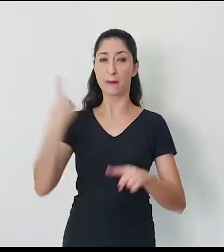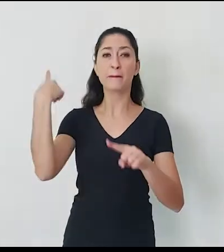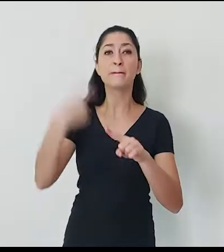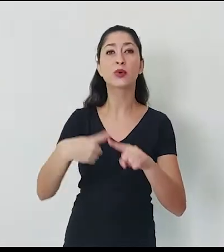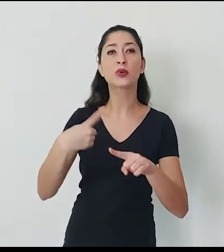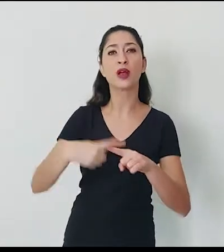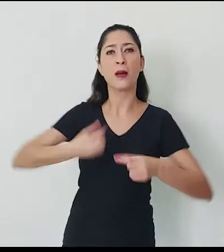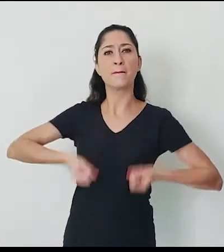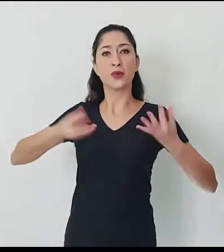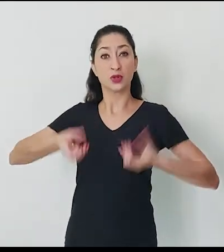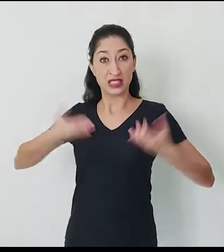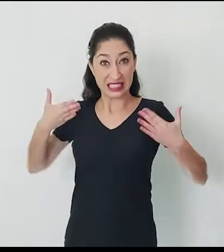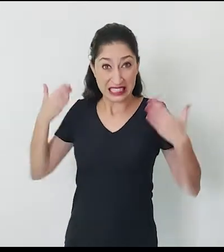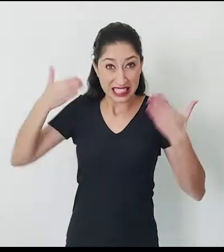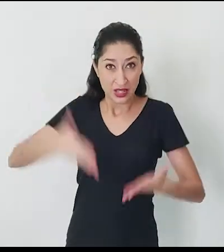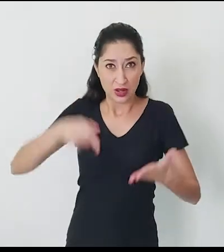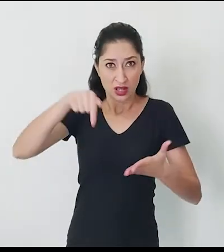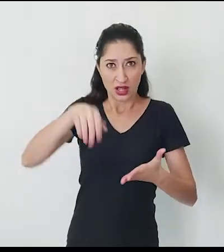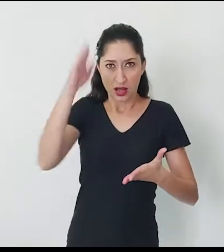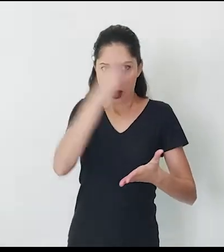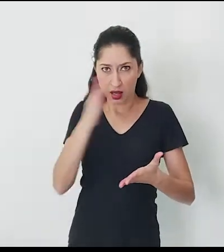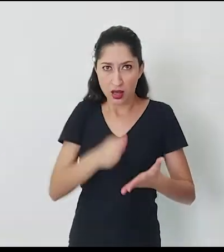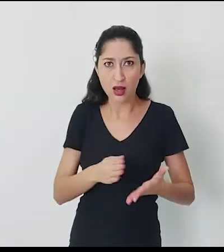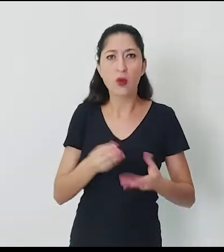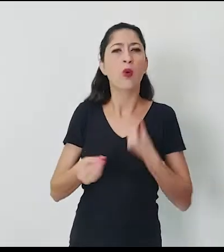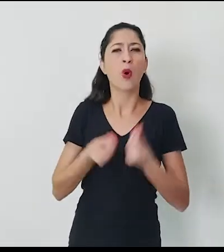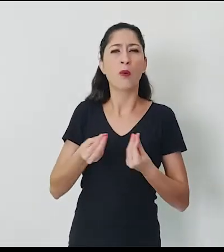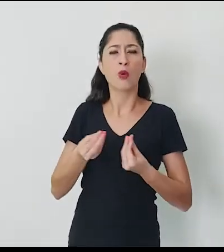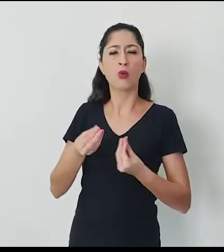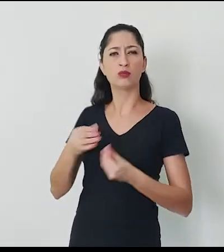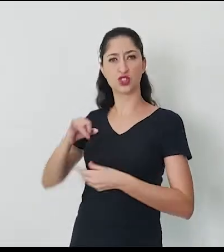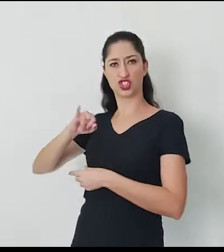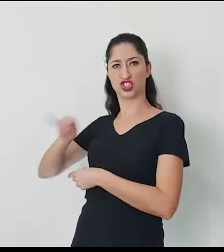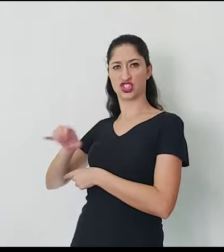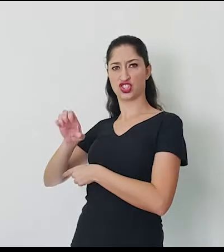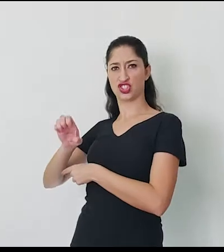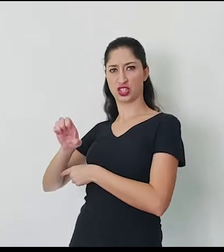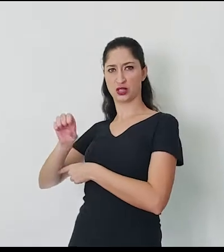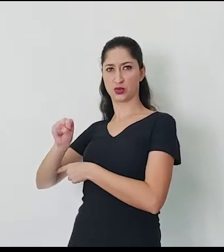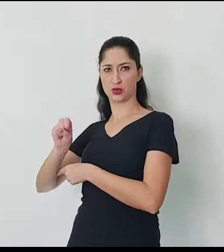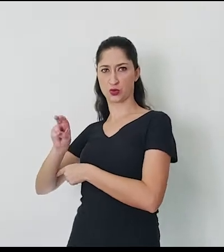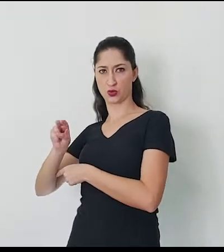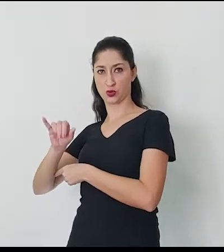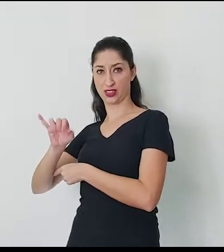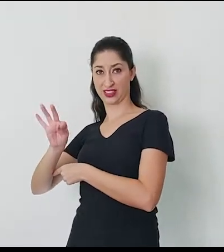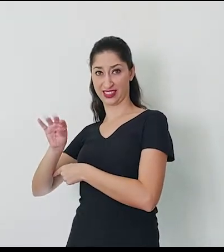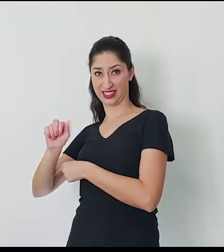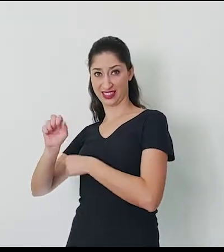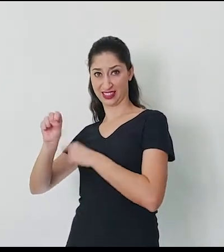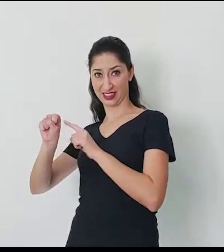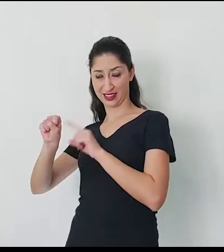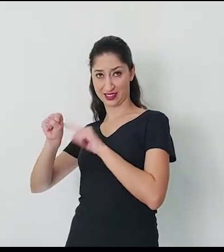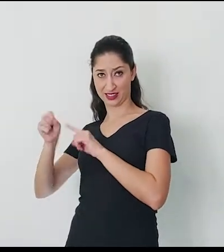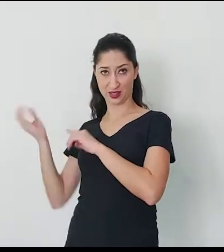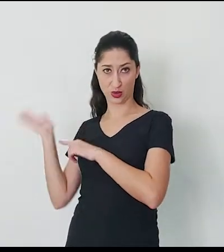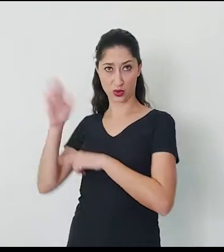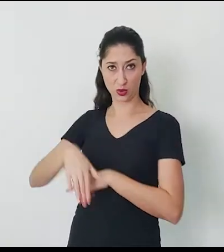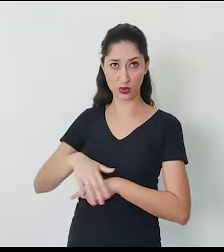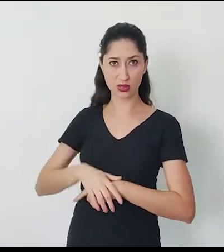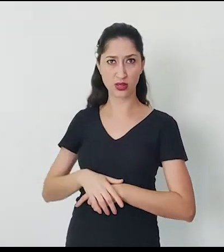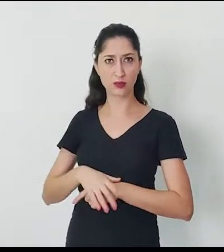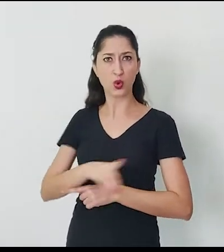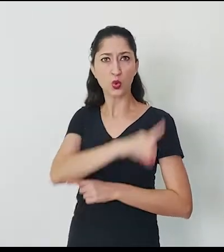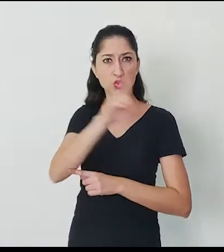dos jesuítas. E que o Dia Nacional de Poesia é o dia do nascimento de Carlos Drummond